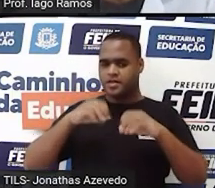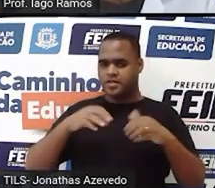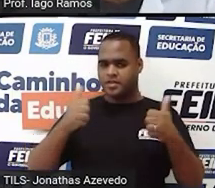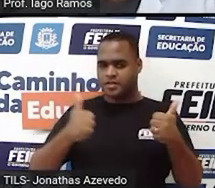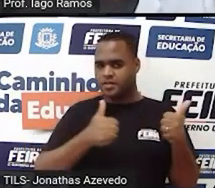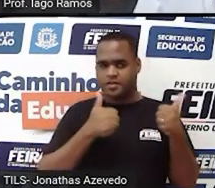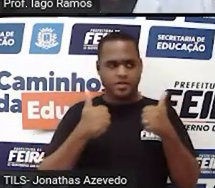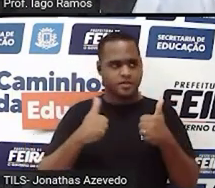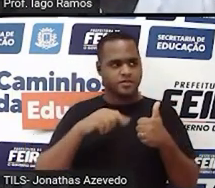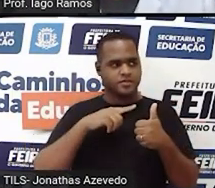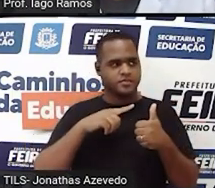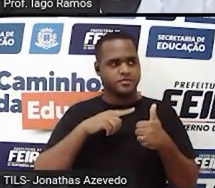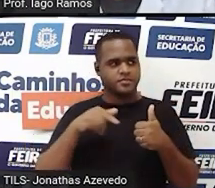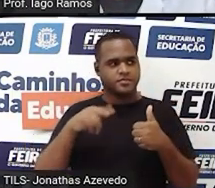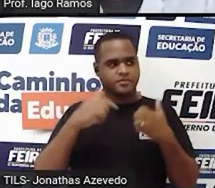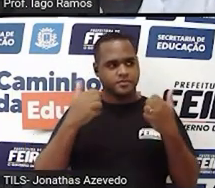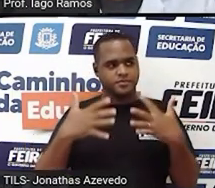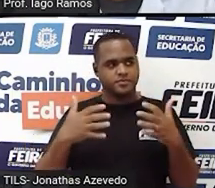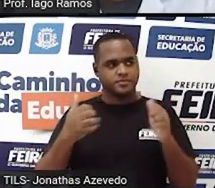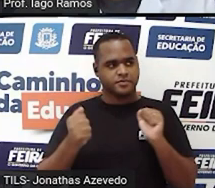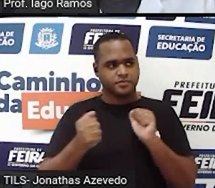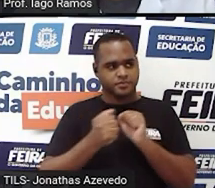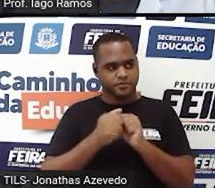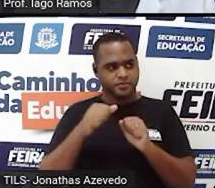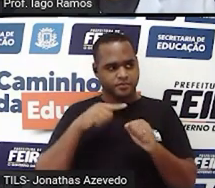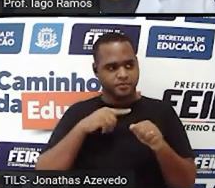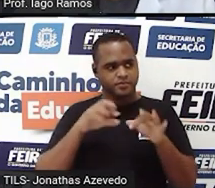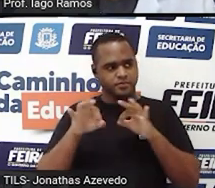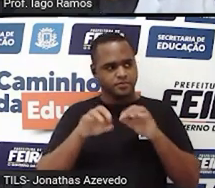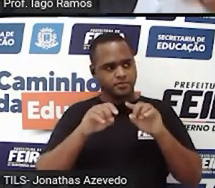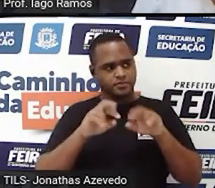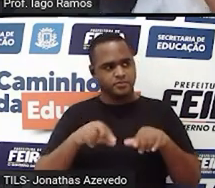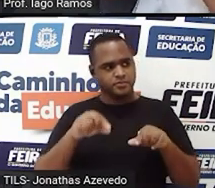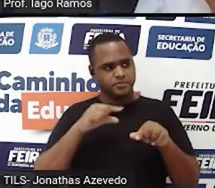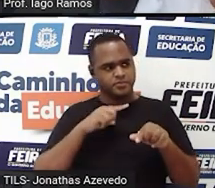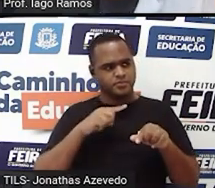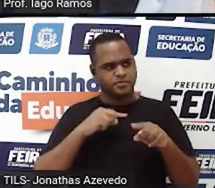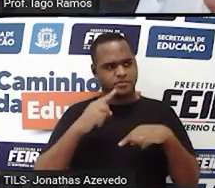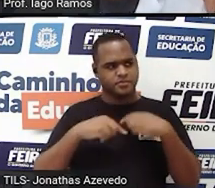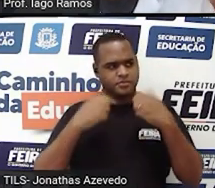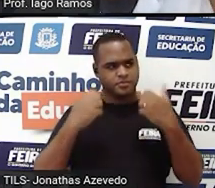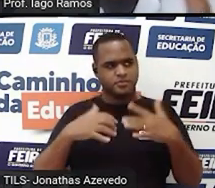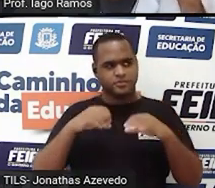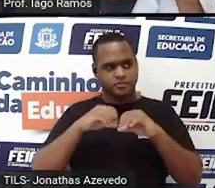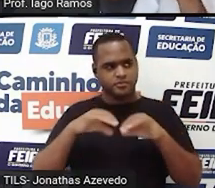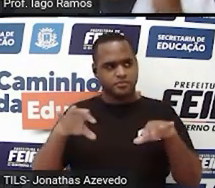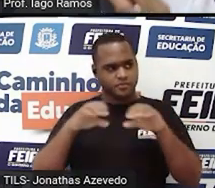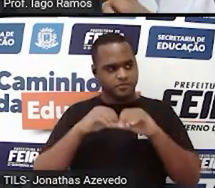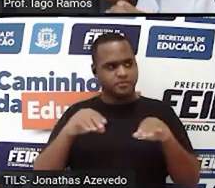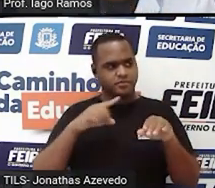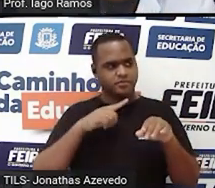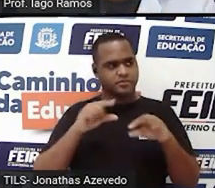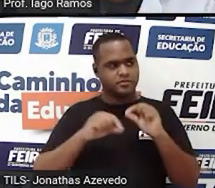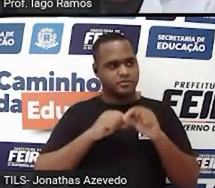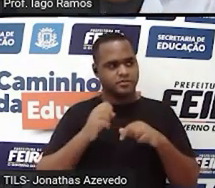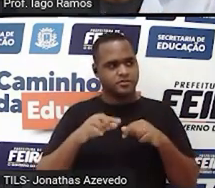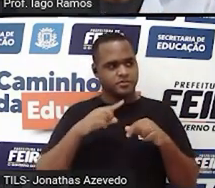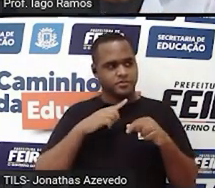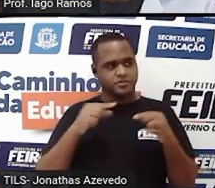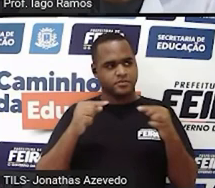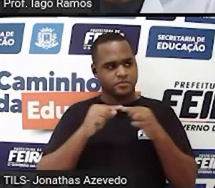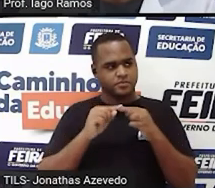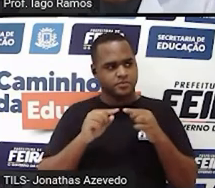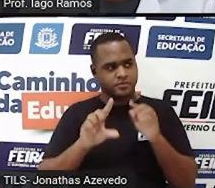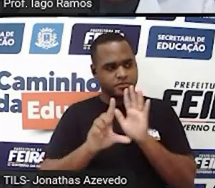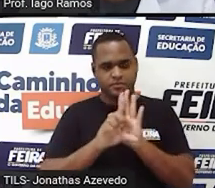tá bom e a gente vai ficando por aqui tá desde já até a próxima e o nosso lema de